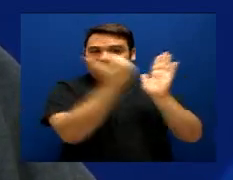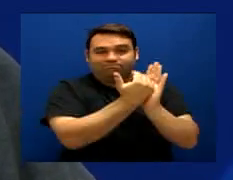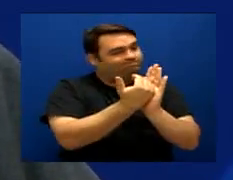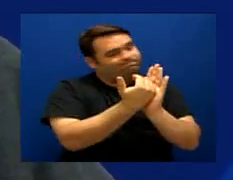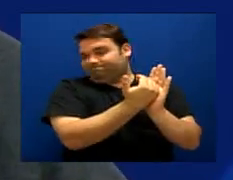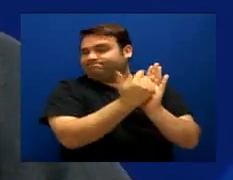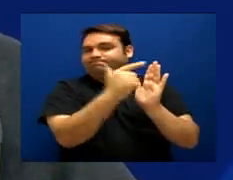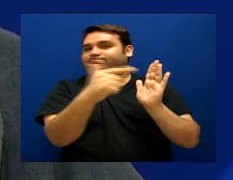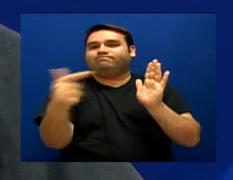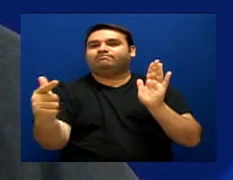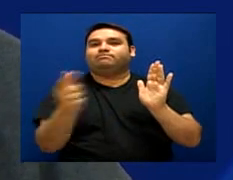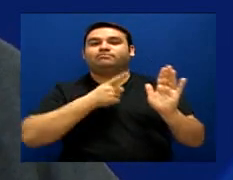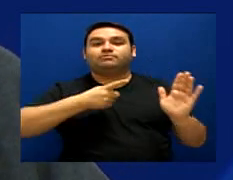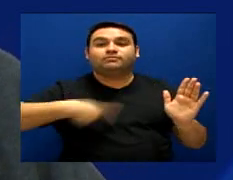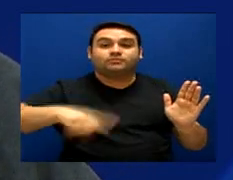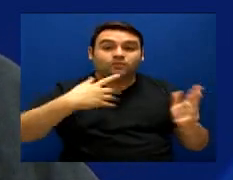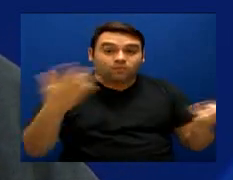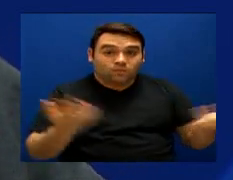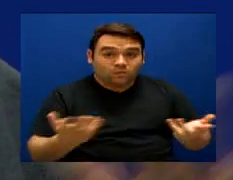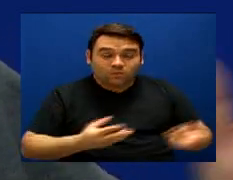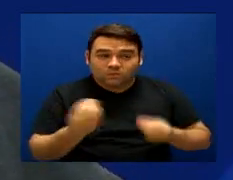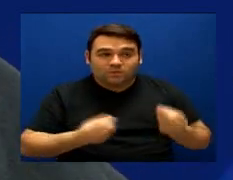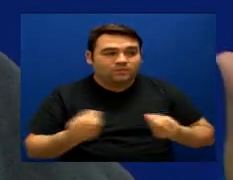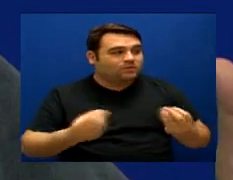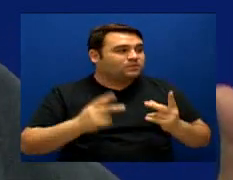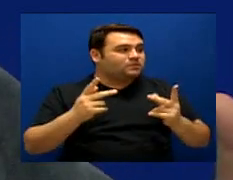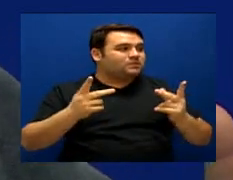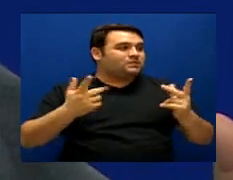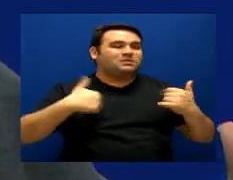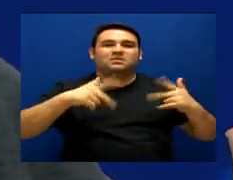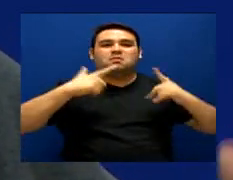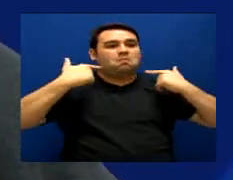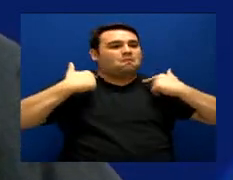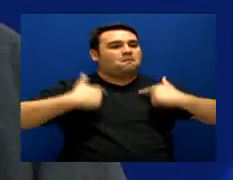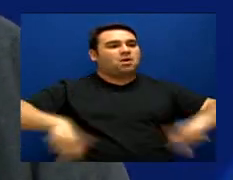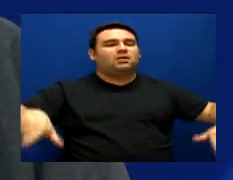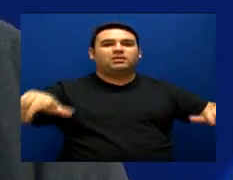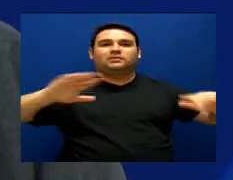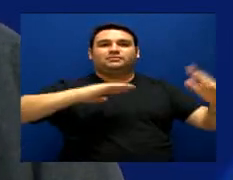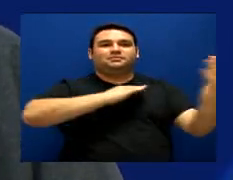cumpridas. Nós nos vemos peladas, vamos falar assim.